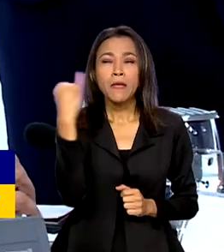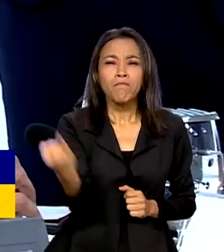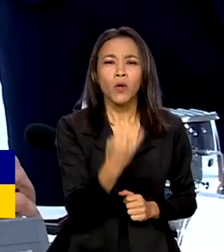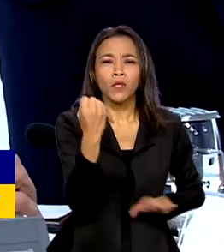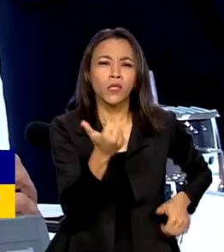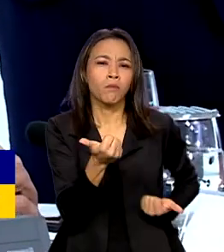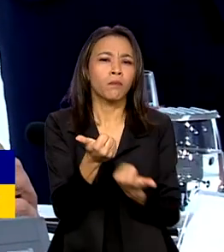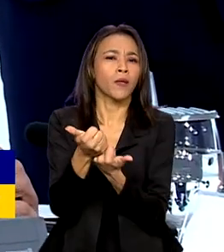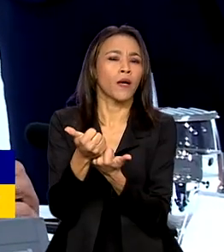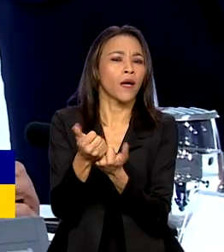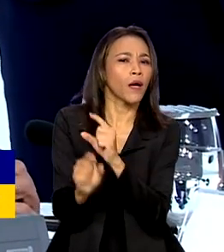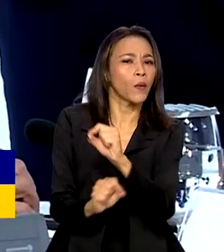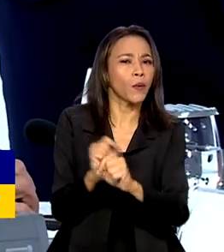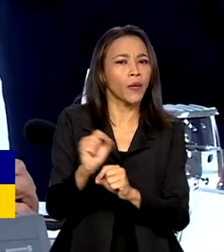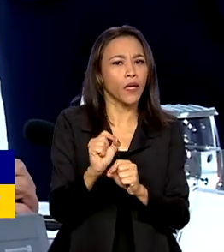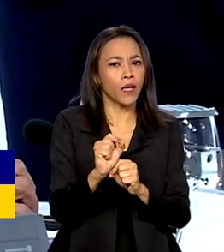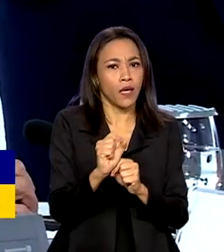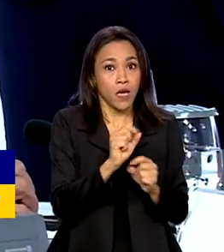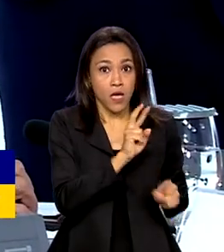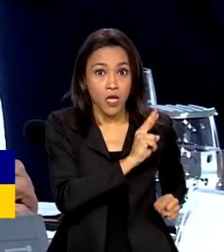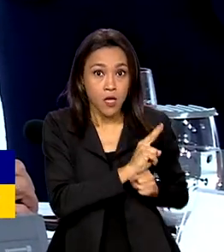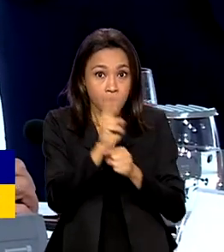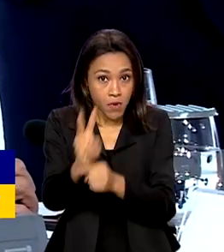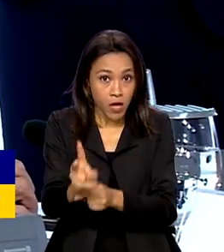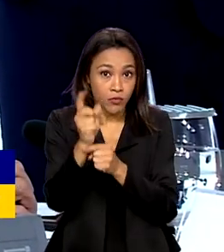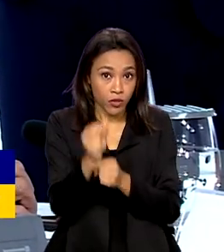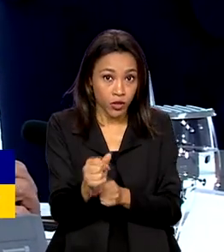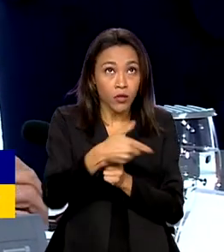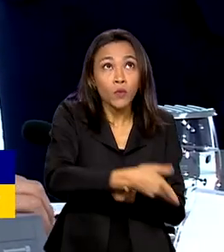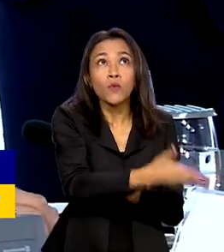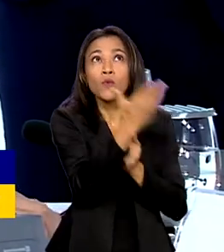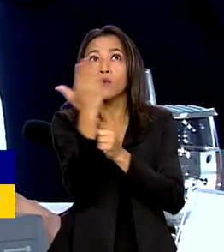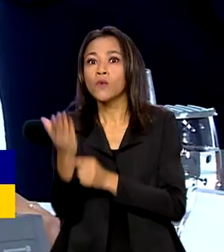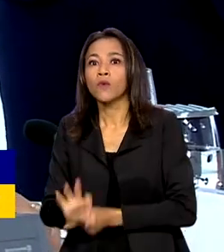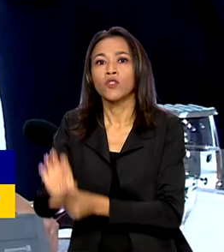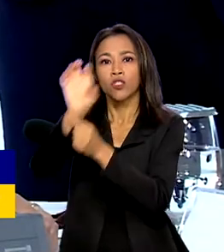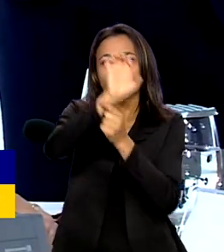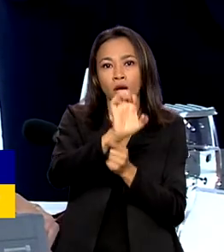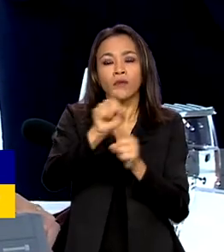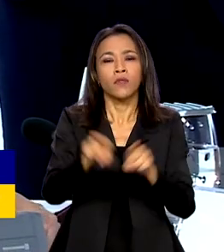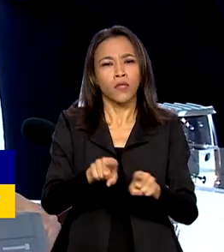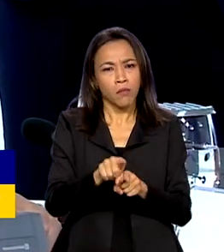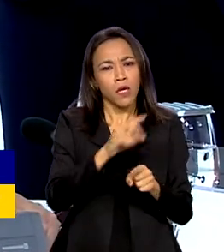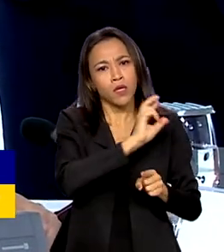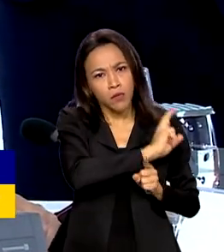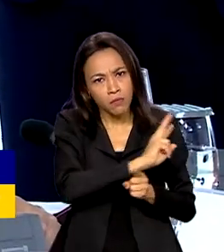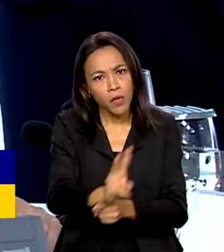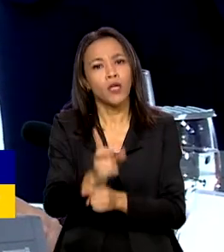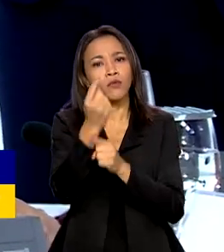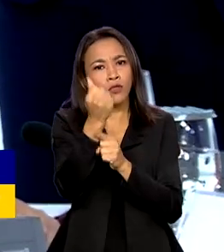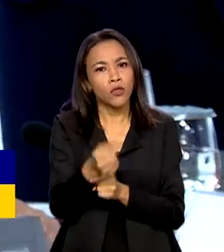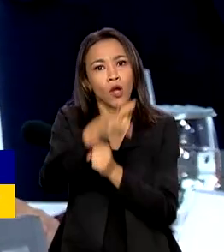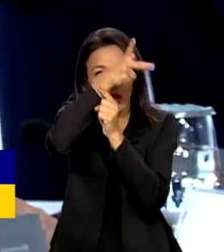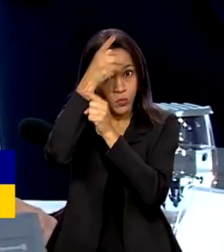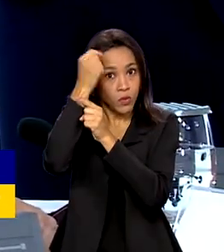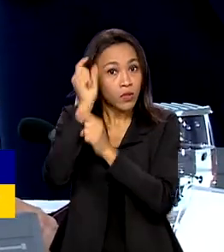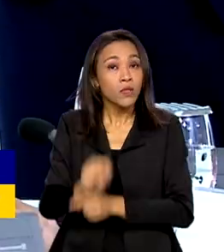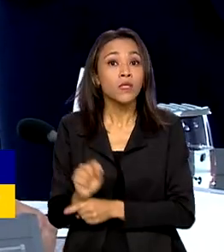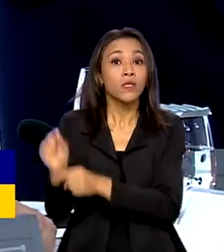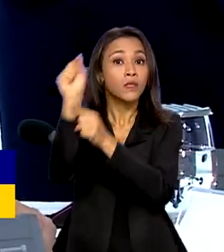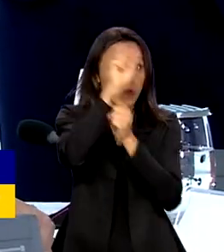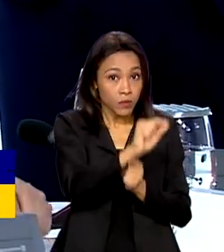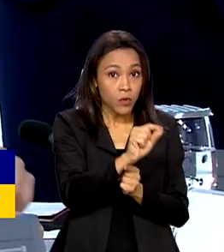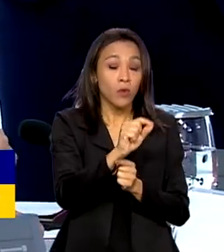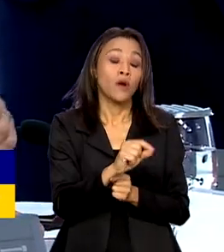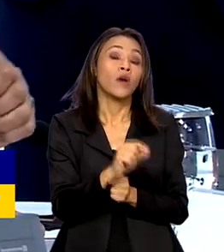a concessão de empréstimos aos estados e municípios e também poder liberar e